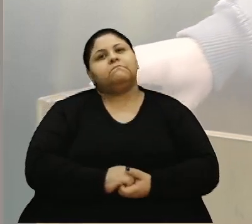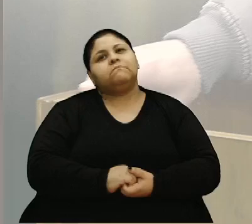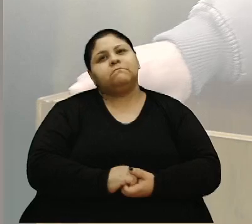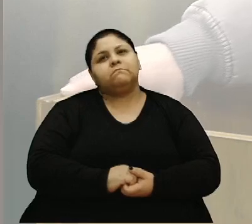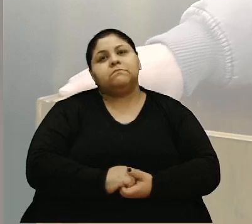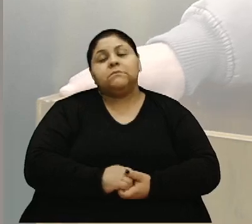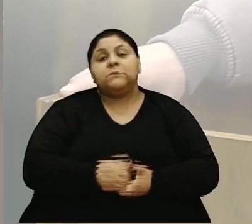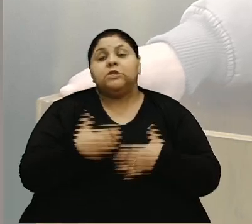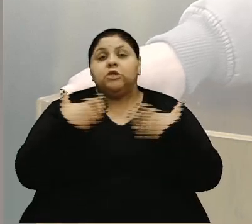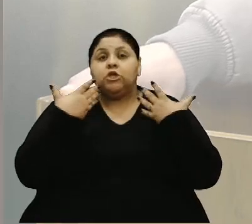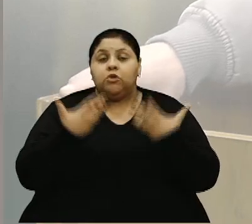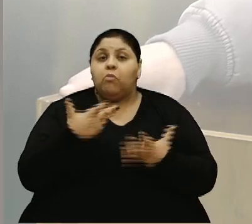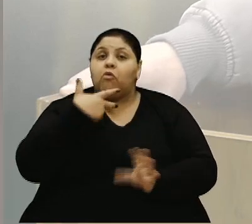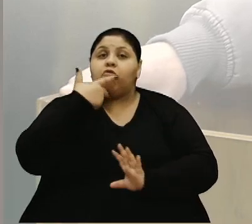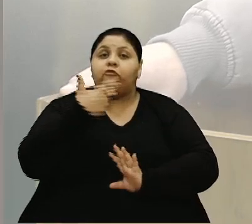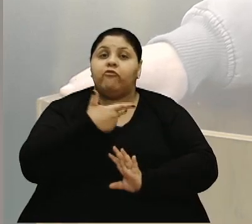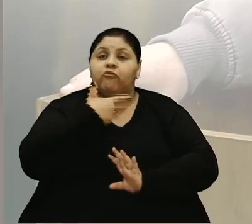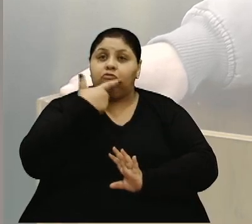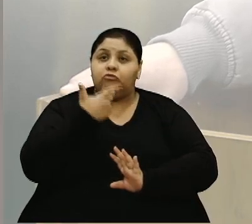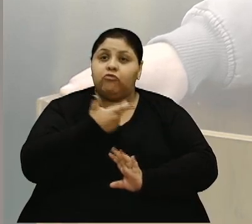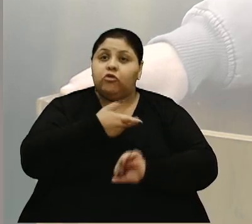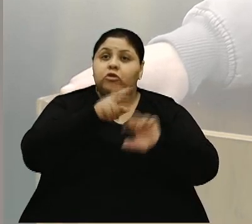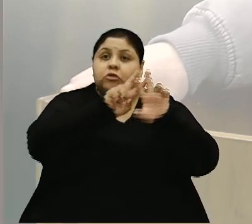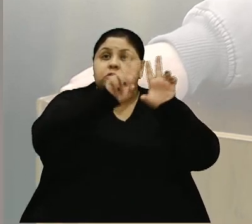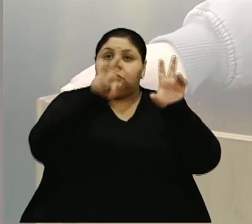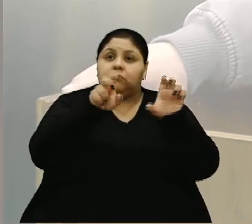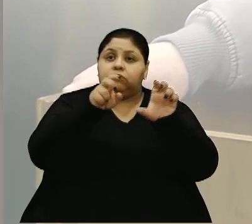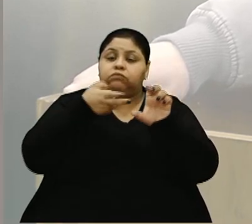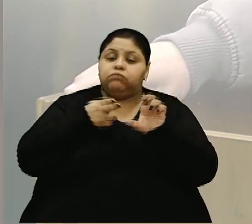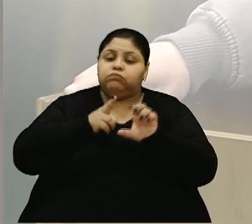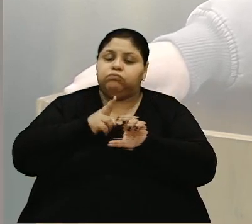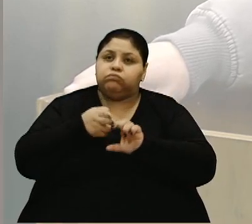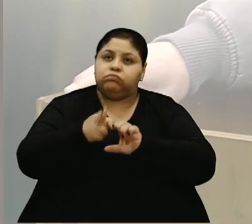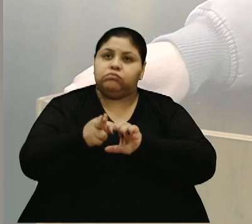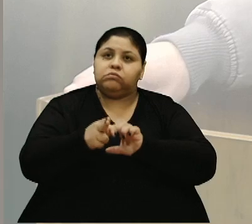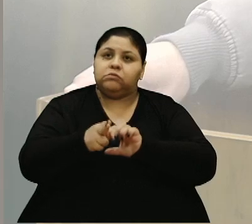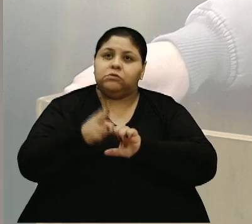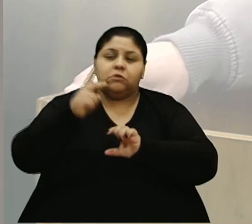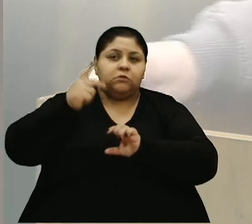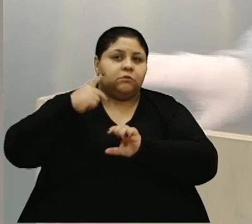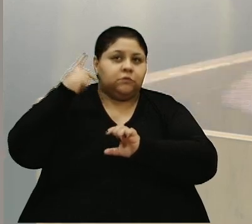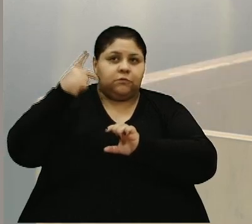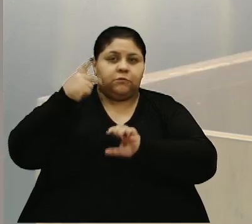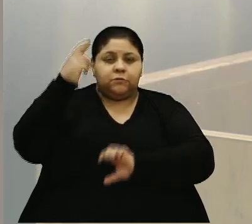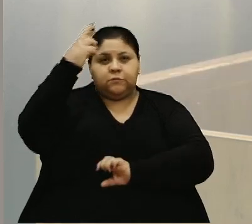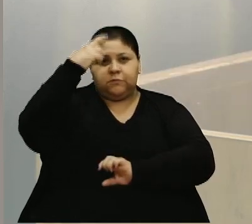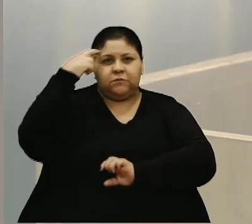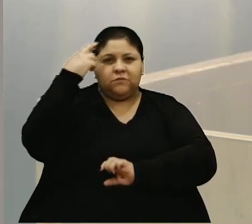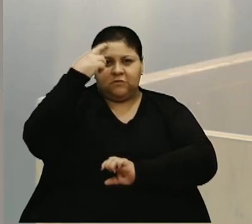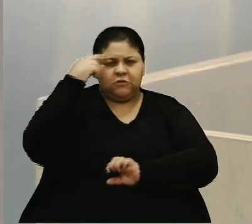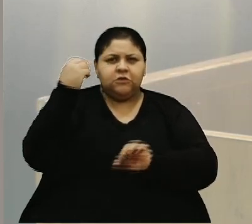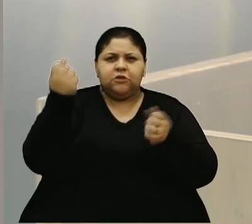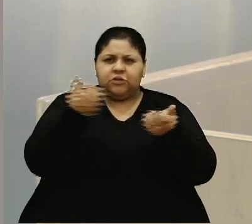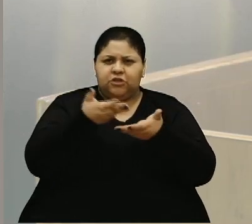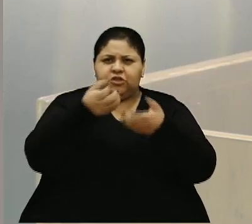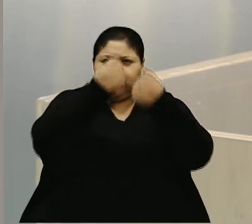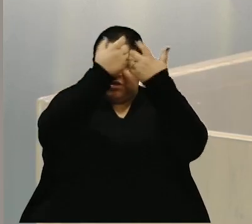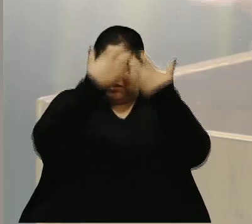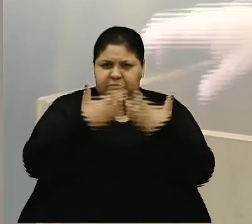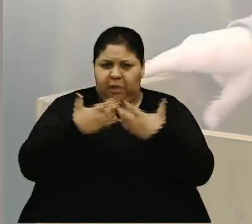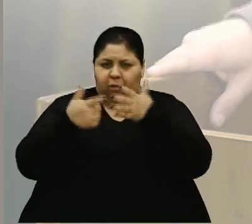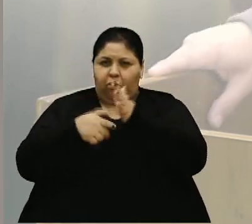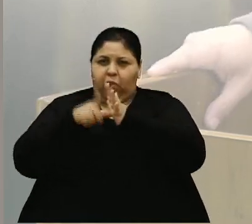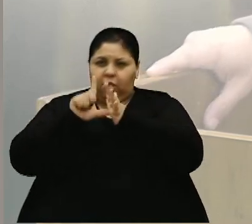Vou falar referente a um assunto, dando sequência ao que o vereador Rafael Bueno já relatou